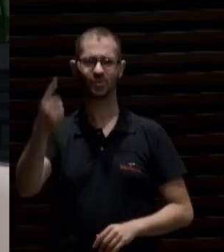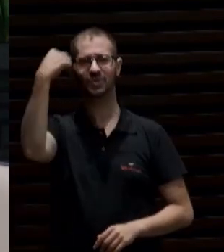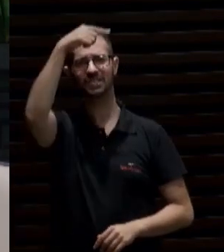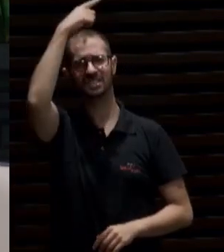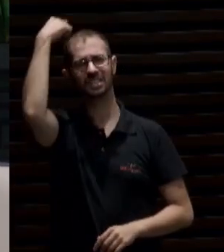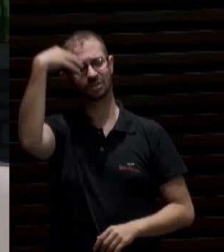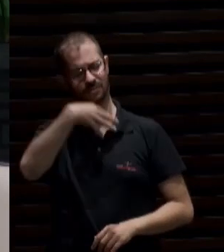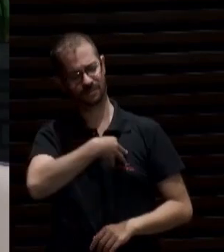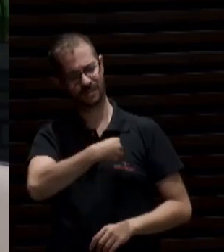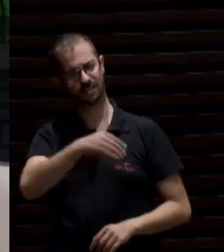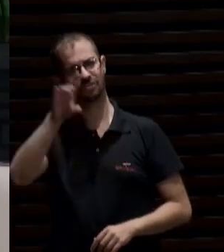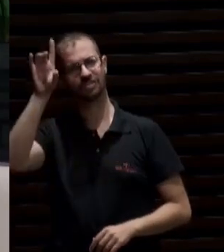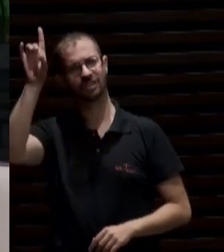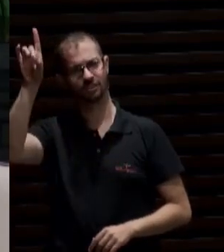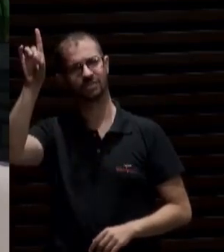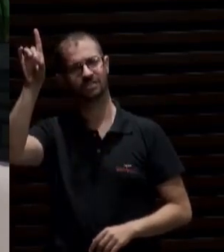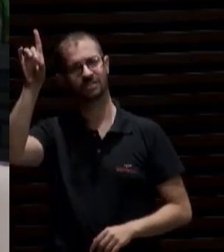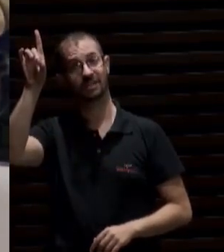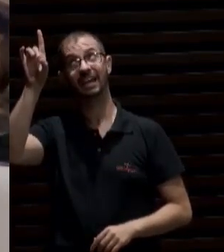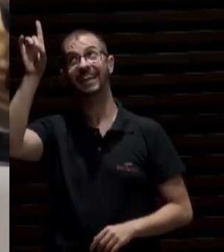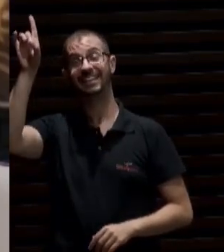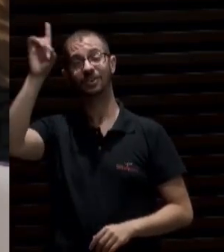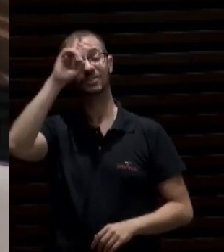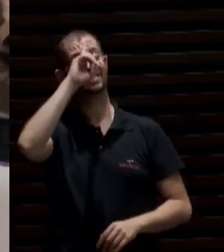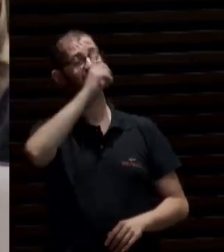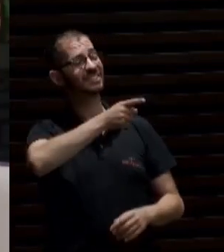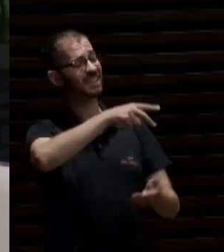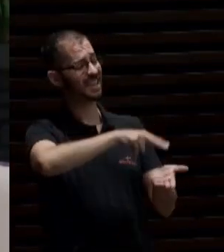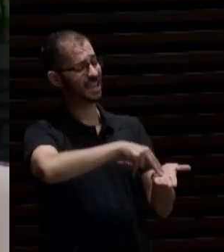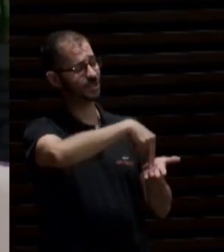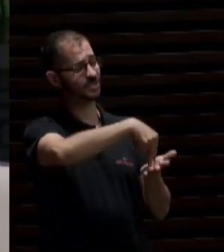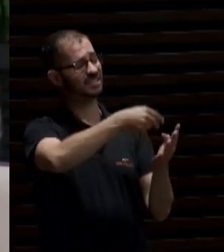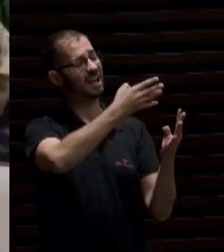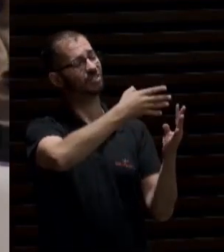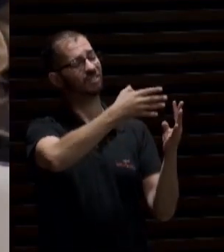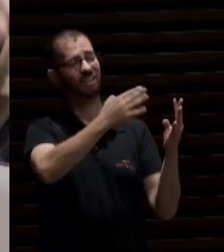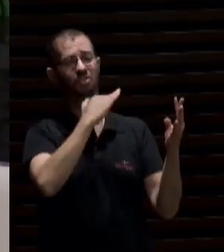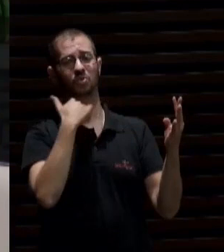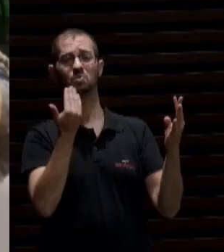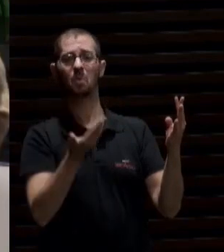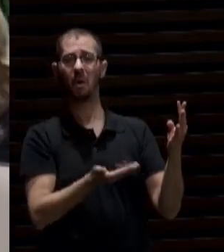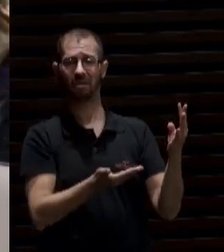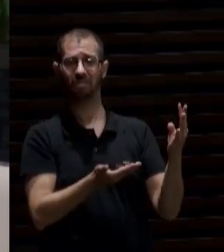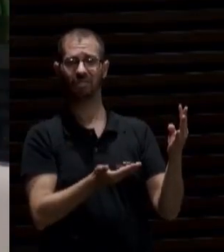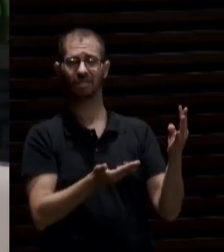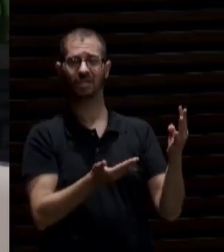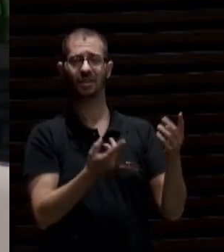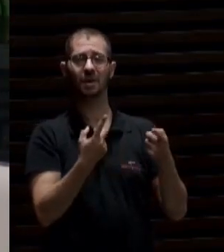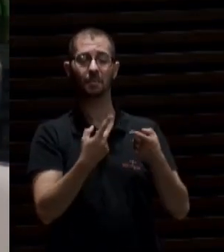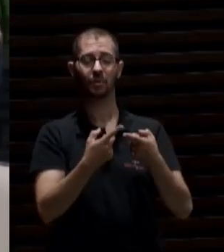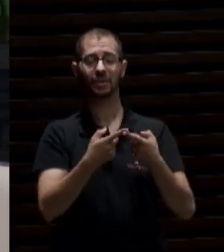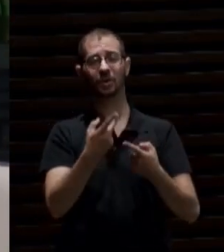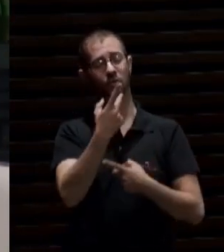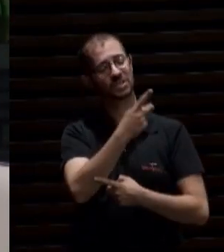Deus. E o fato de Deus ter ressuscitado ele dentre os mortos é que isso quer dizer que o seu